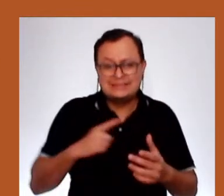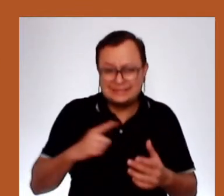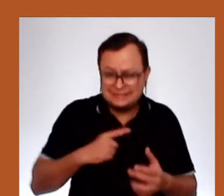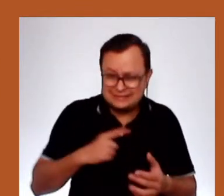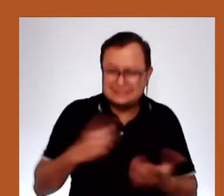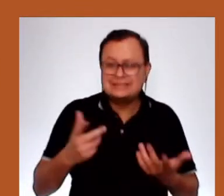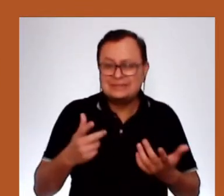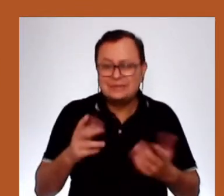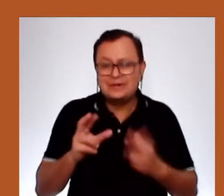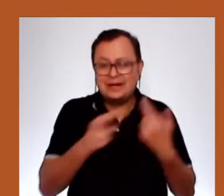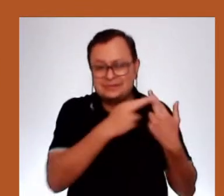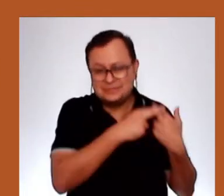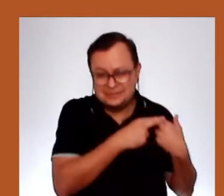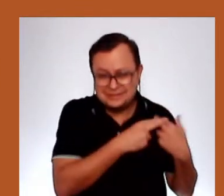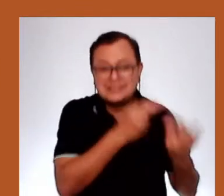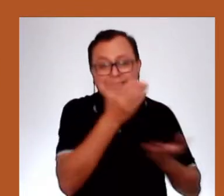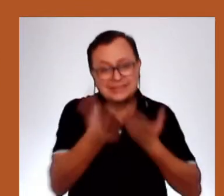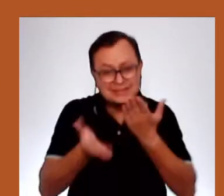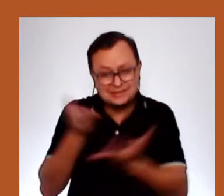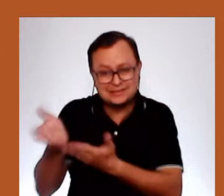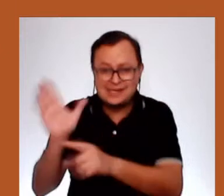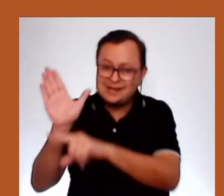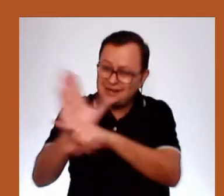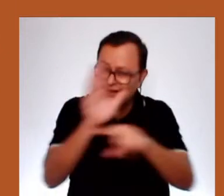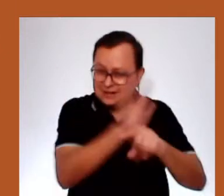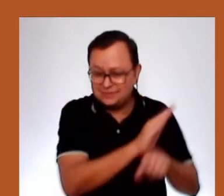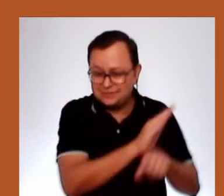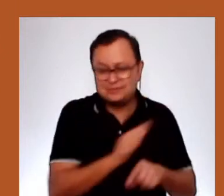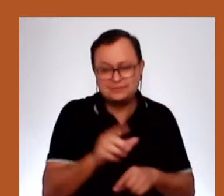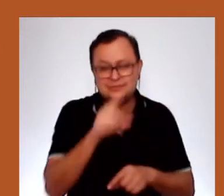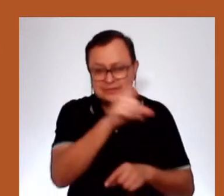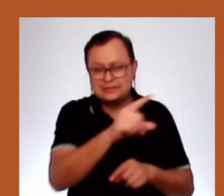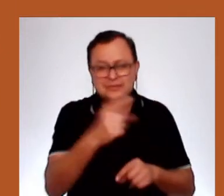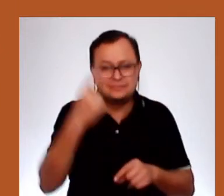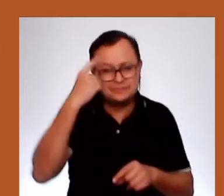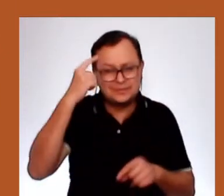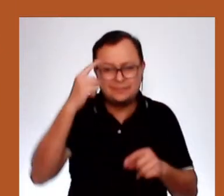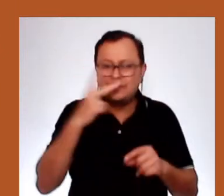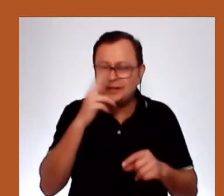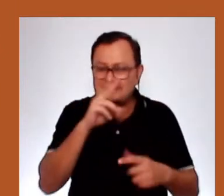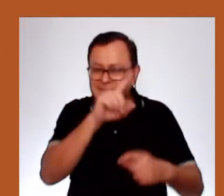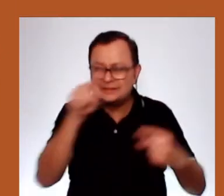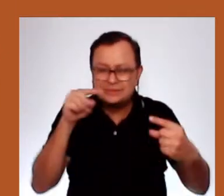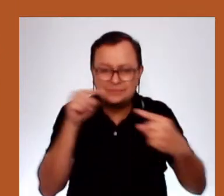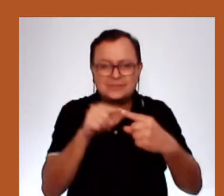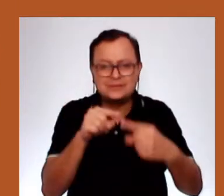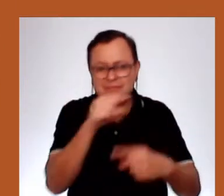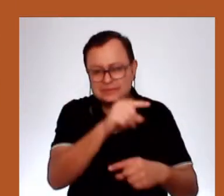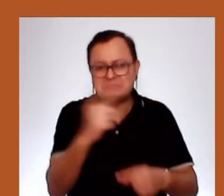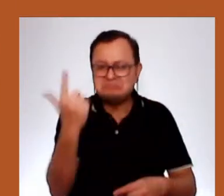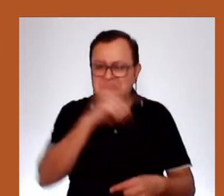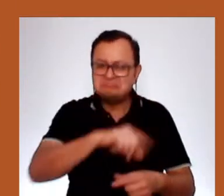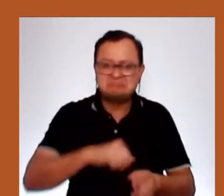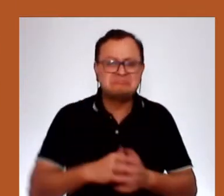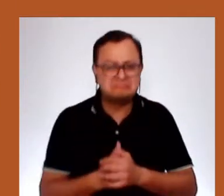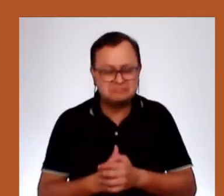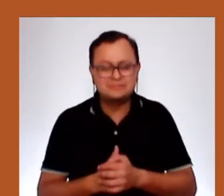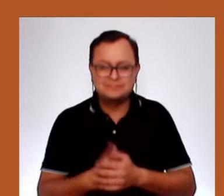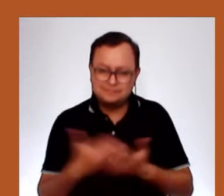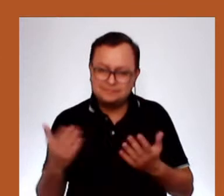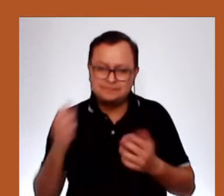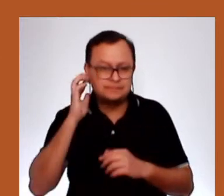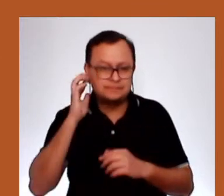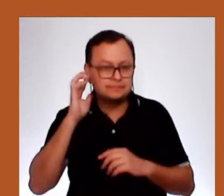máximo a sua, para cumprir ao máximo a sua missão, né? É isso mesmo.